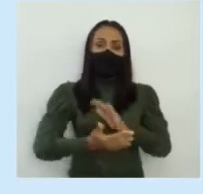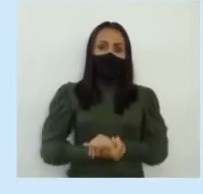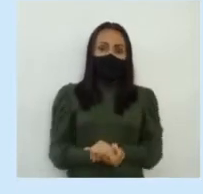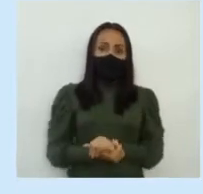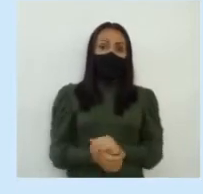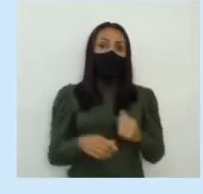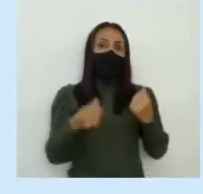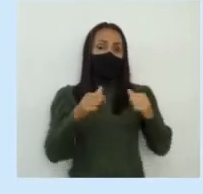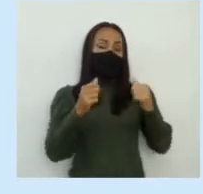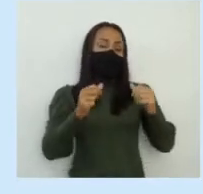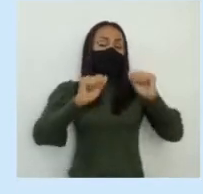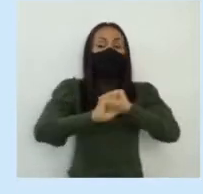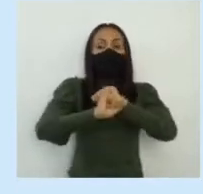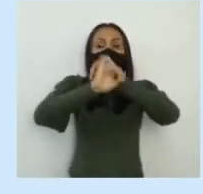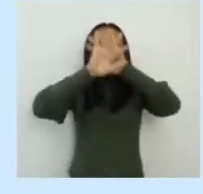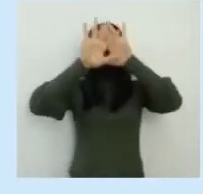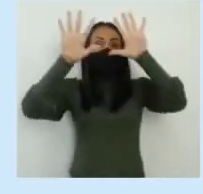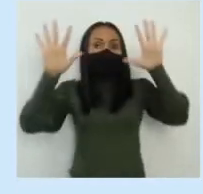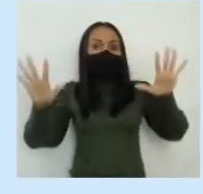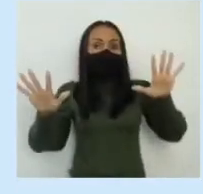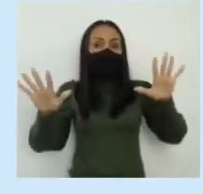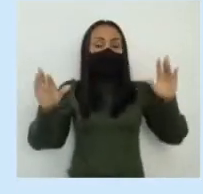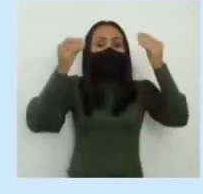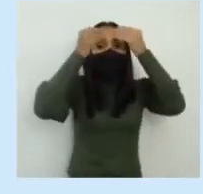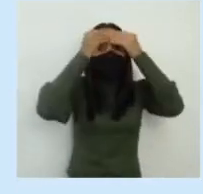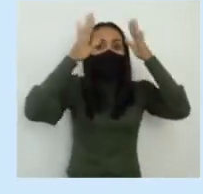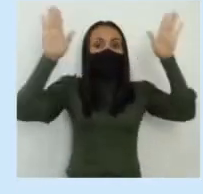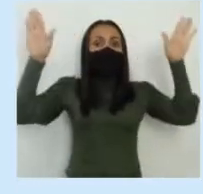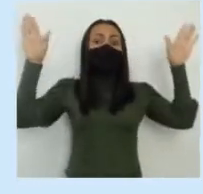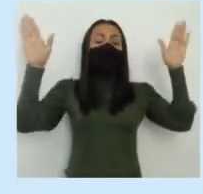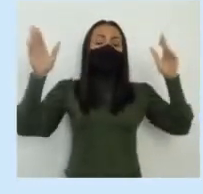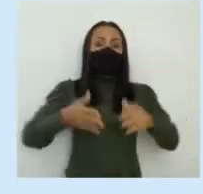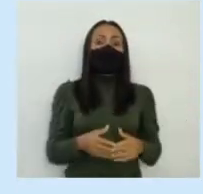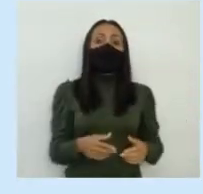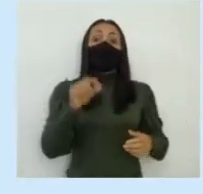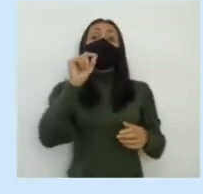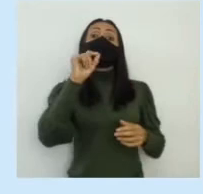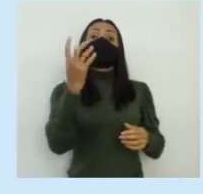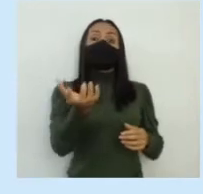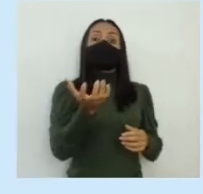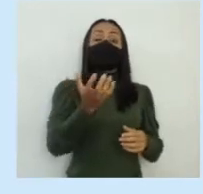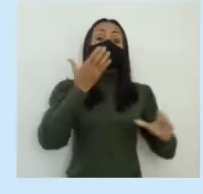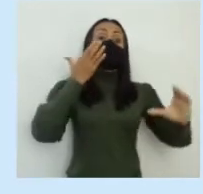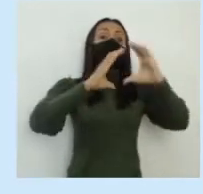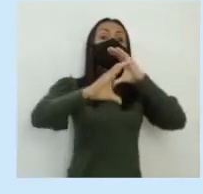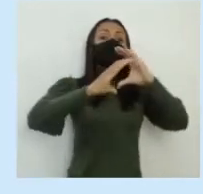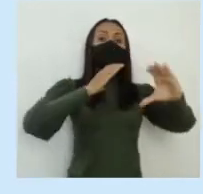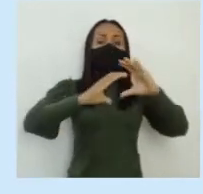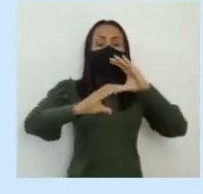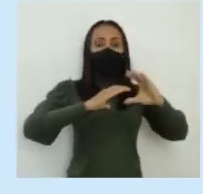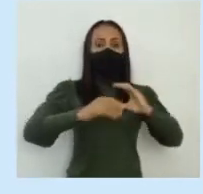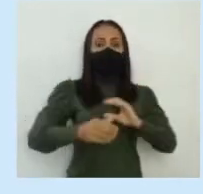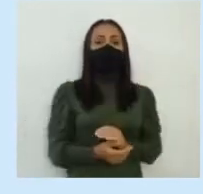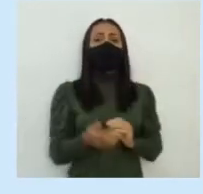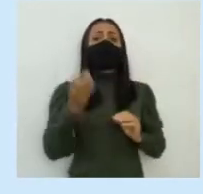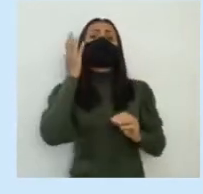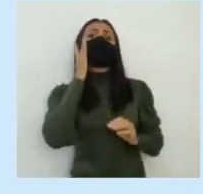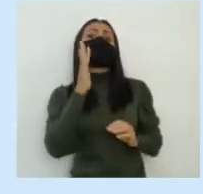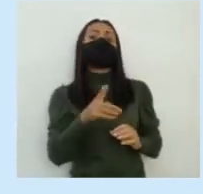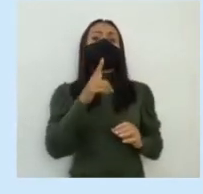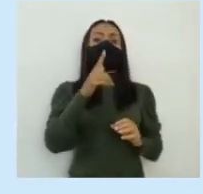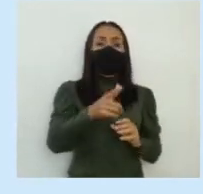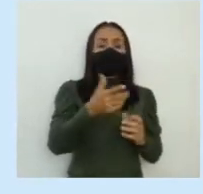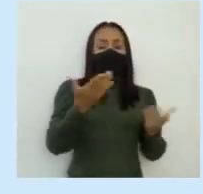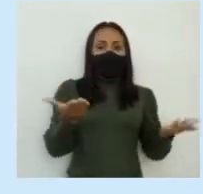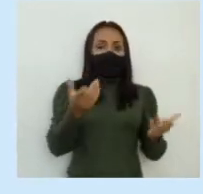fluida. Precisamos entender a quem queremos falar, o que é que eu quero comunicar e quem é que eu quero atingir